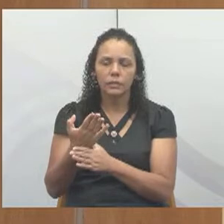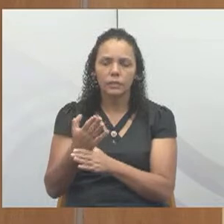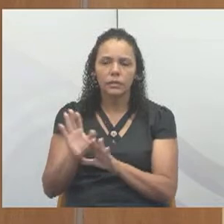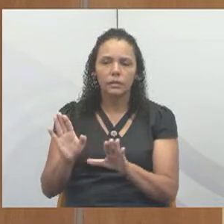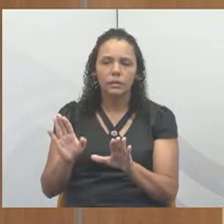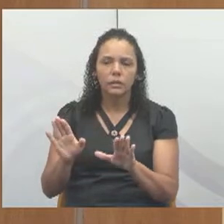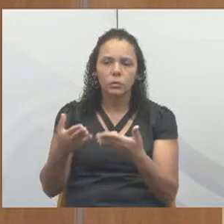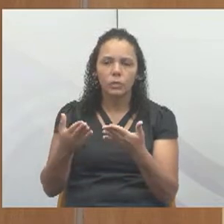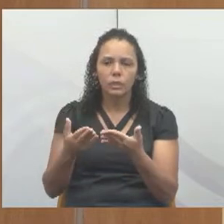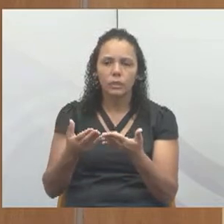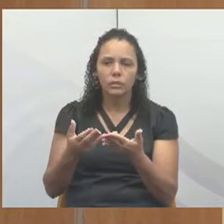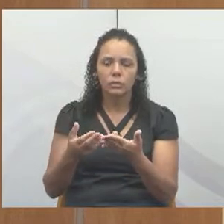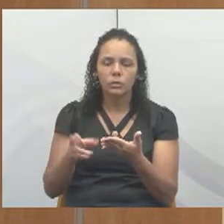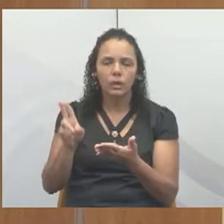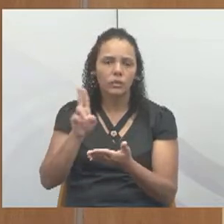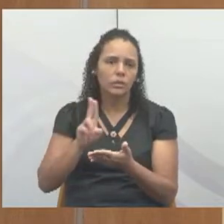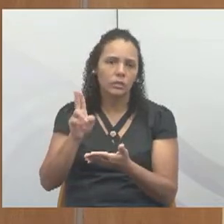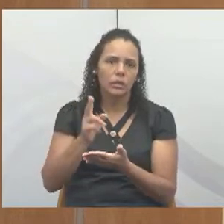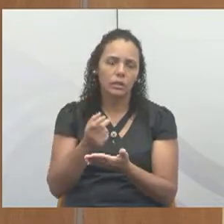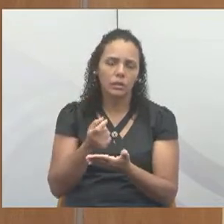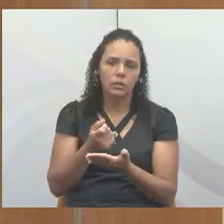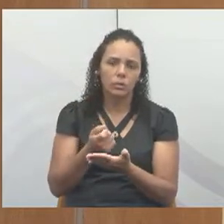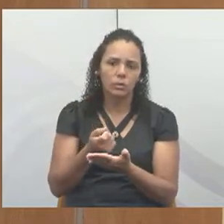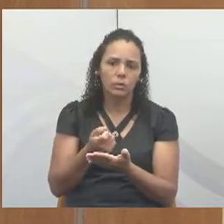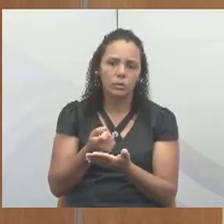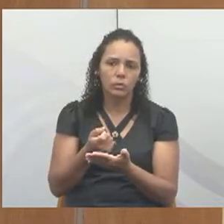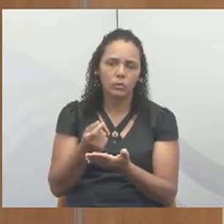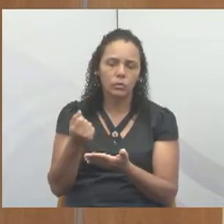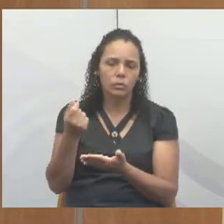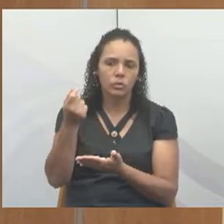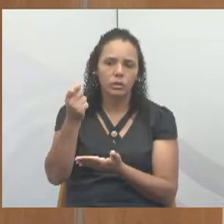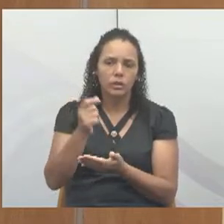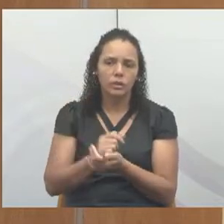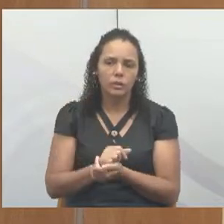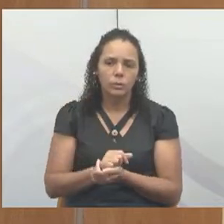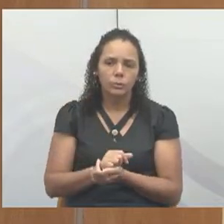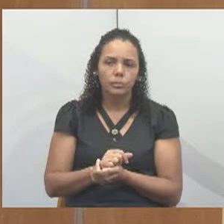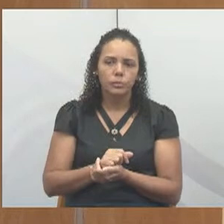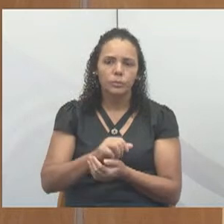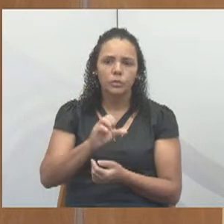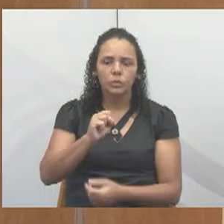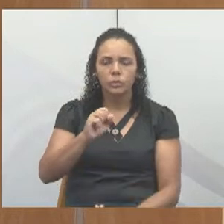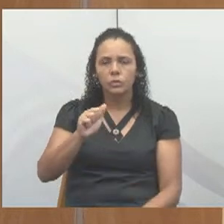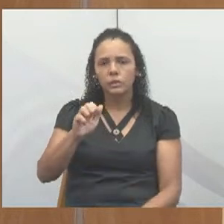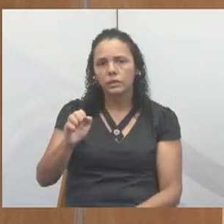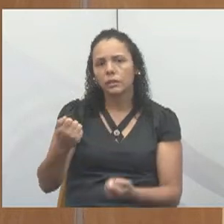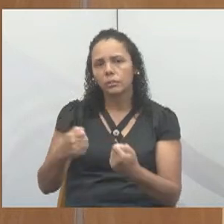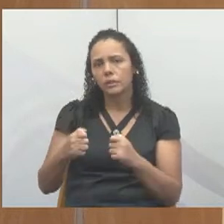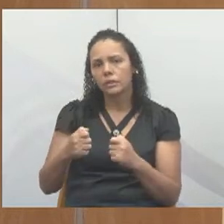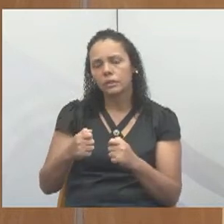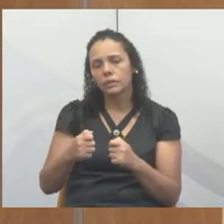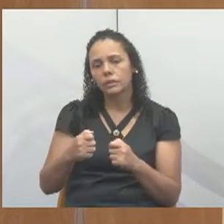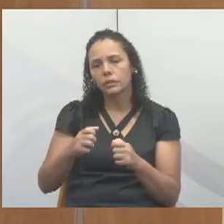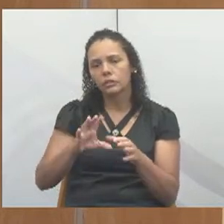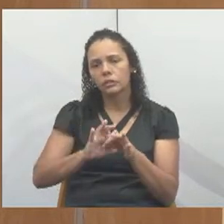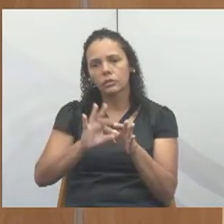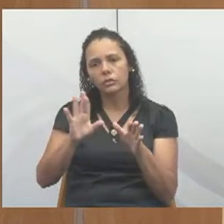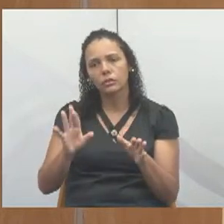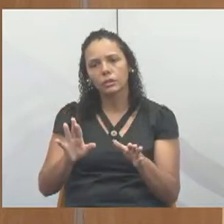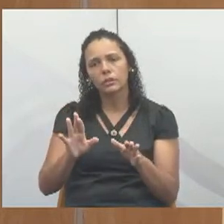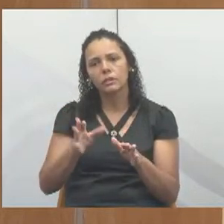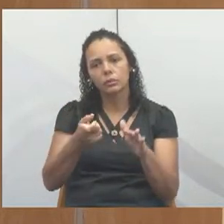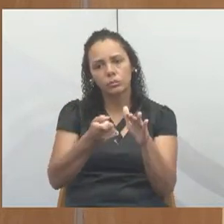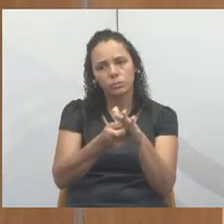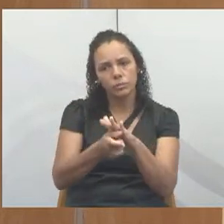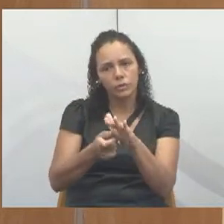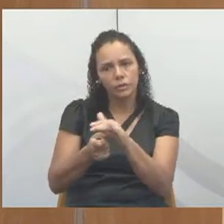orçamento anual, porque, tanto por ser uma autarquia municipal, o SAI precisa de autorização legislativa para fazer os